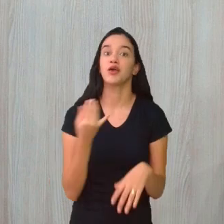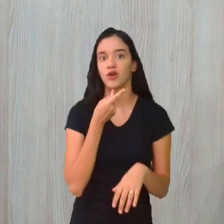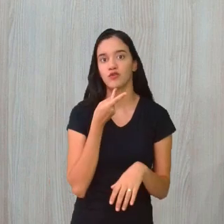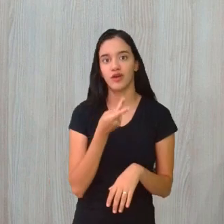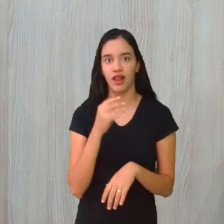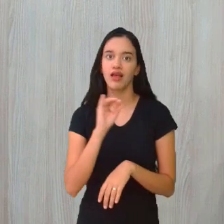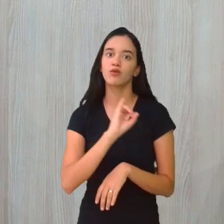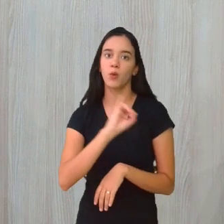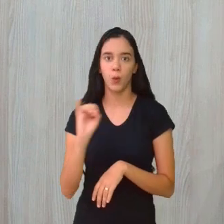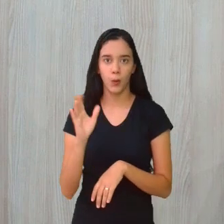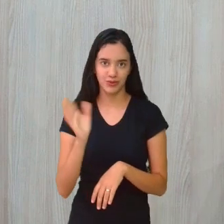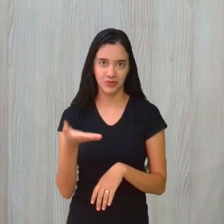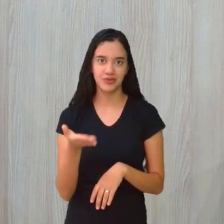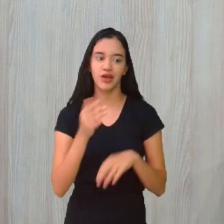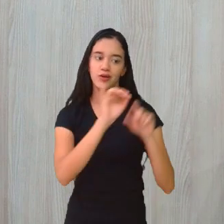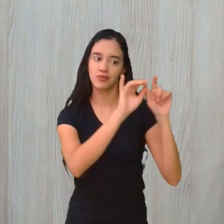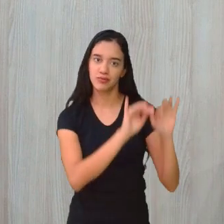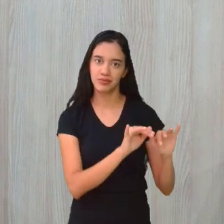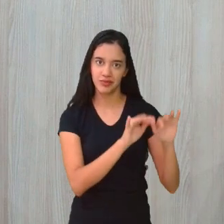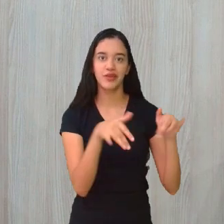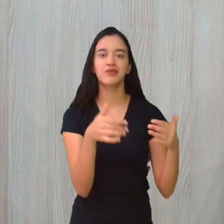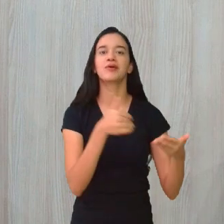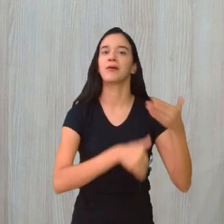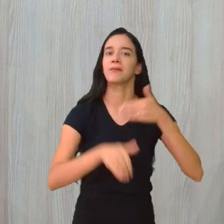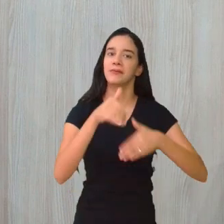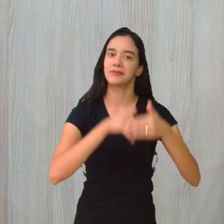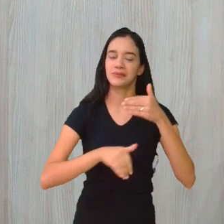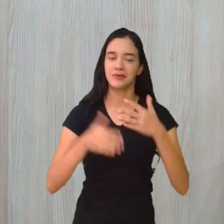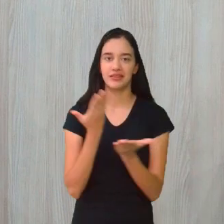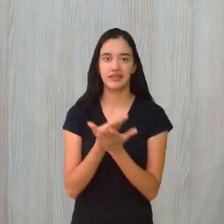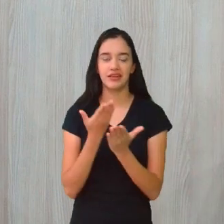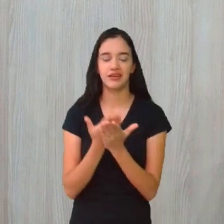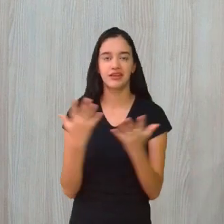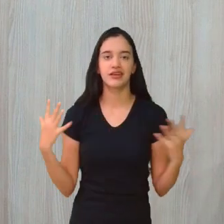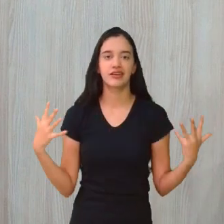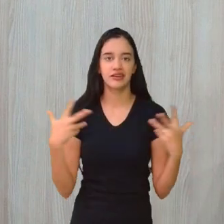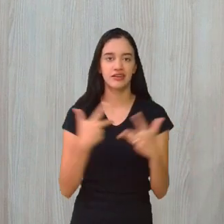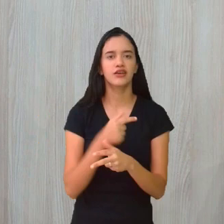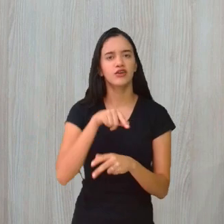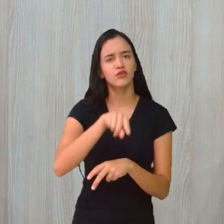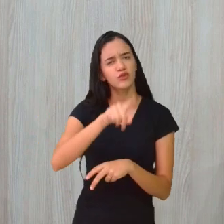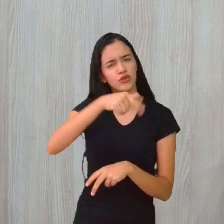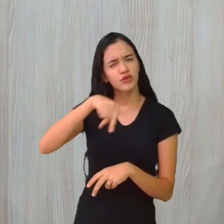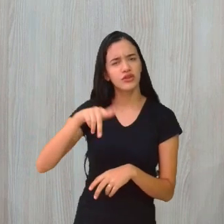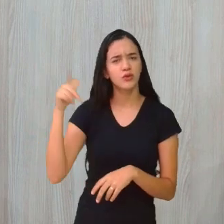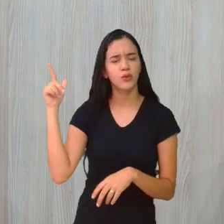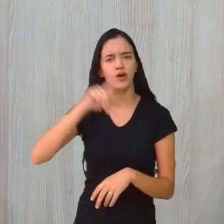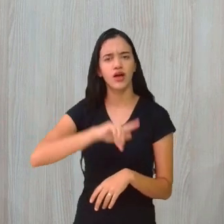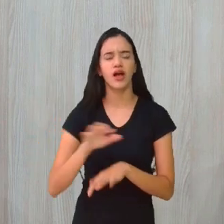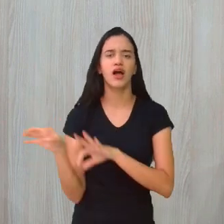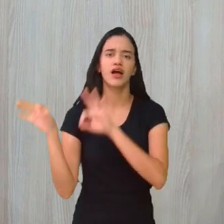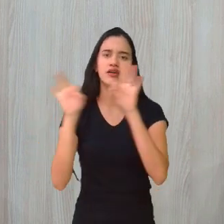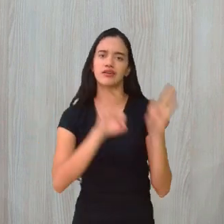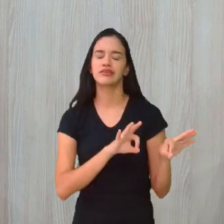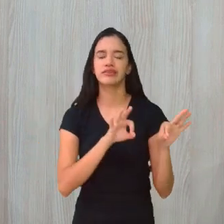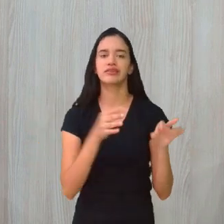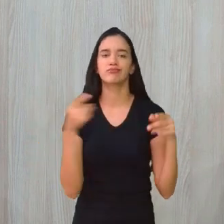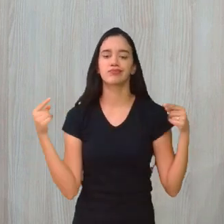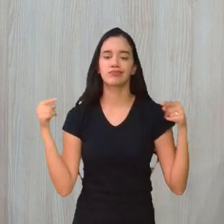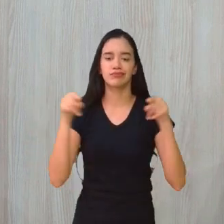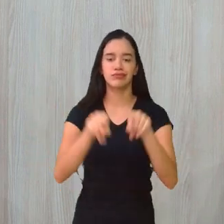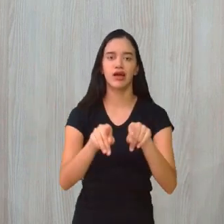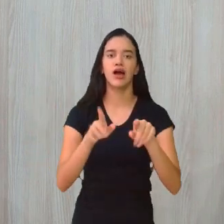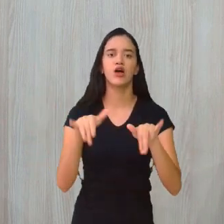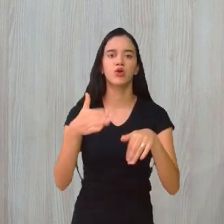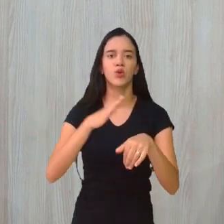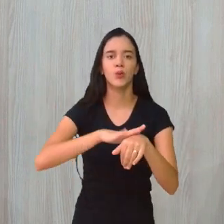no chat. Então, venham cá participar dessa aula incrível e caso vocês não consigam assistir essa aula, né, sincronicamente, no momento